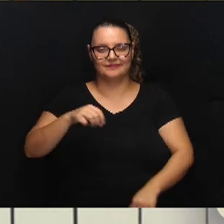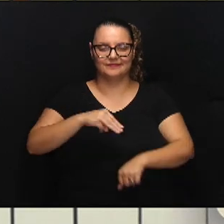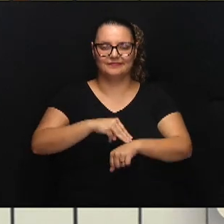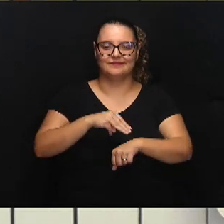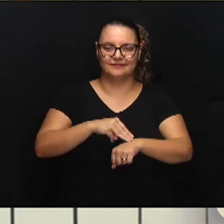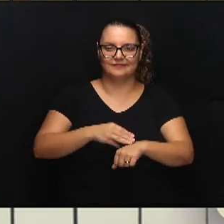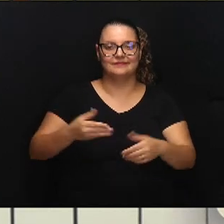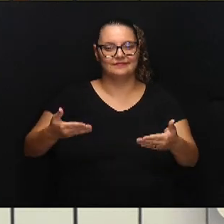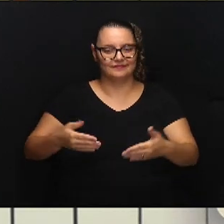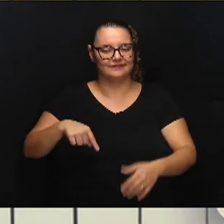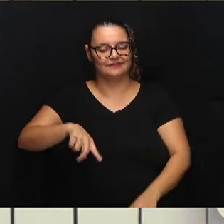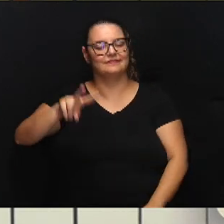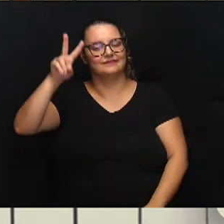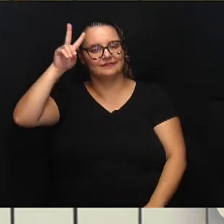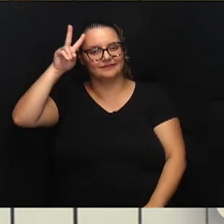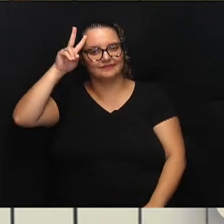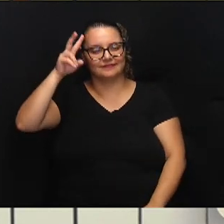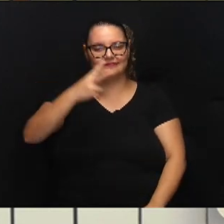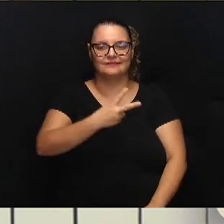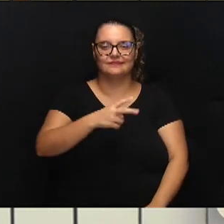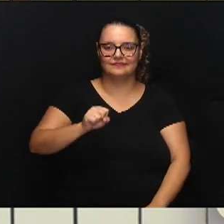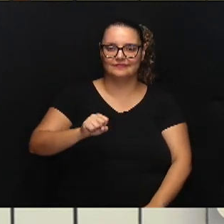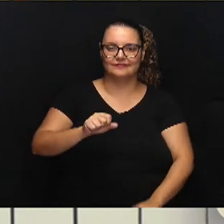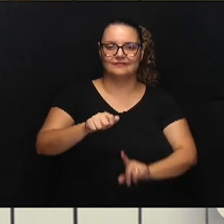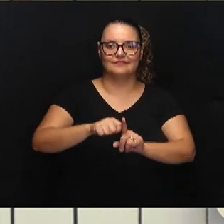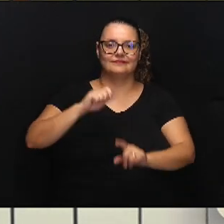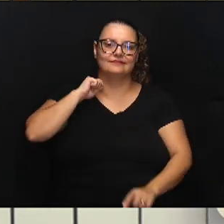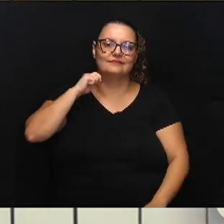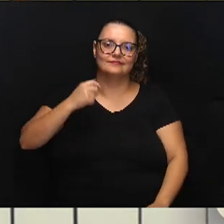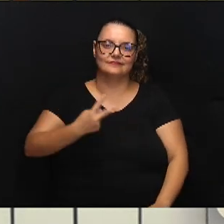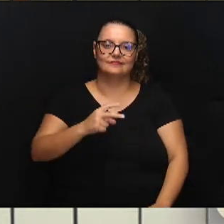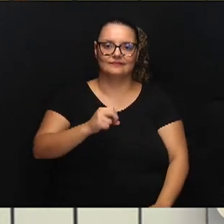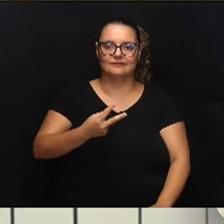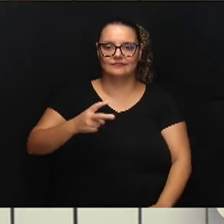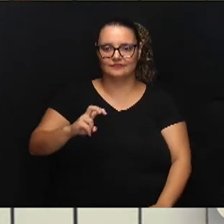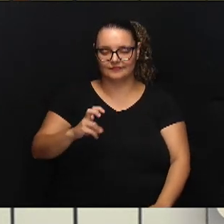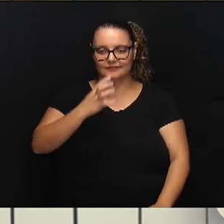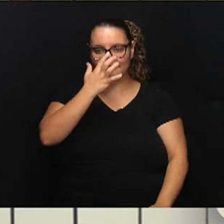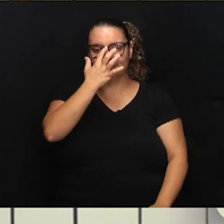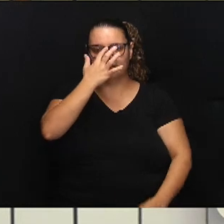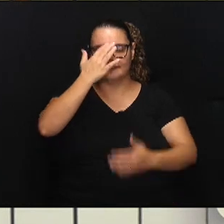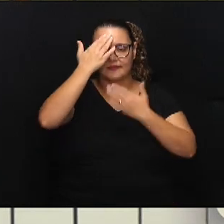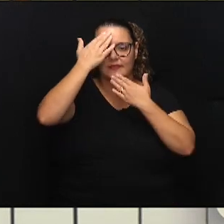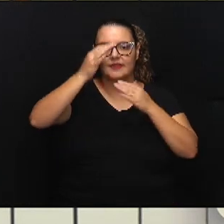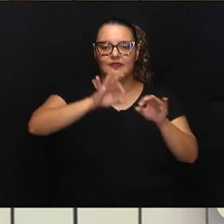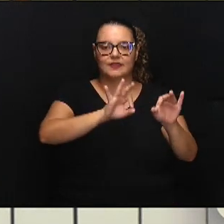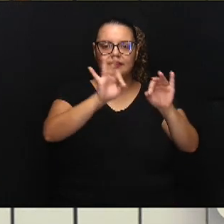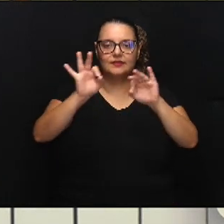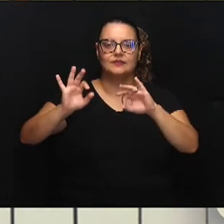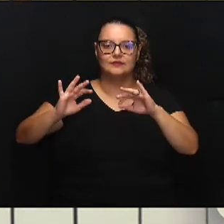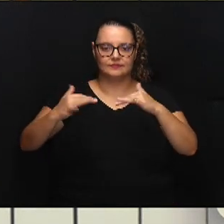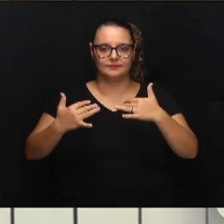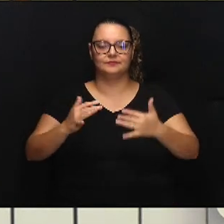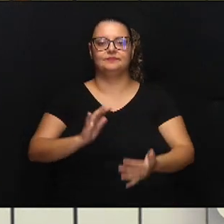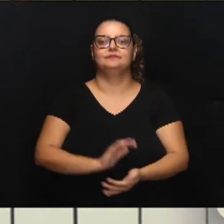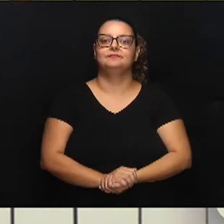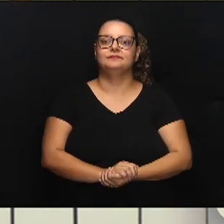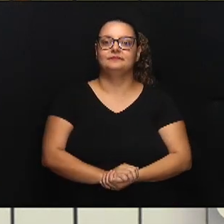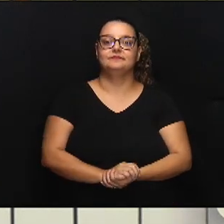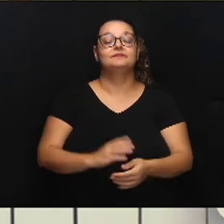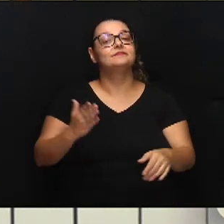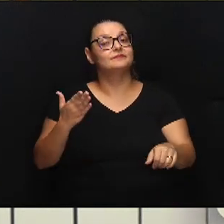12h08 desta segunda-feira, 28 de abril de 2025. Muito obrigado pela sua companhia, pela sua audiência